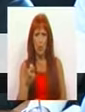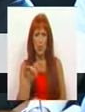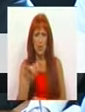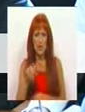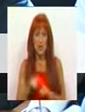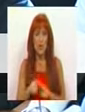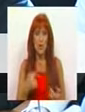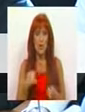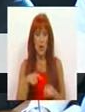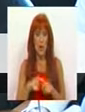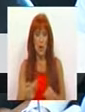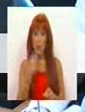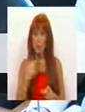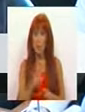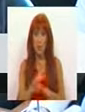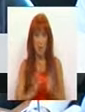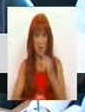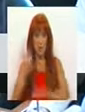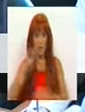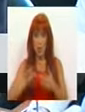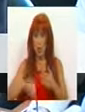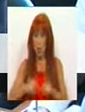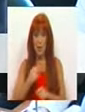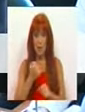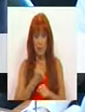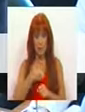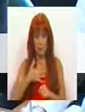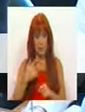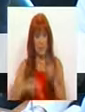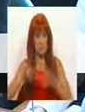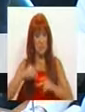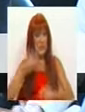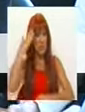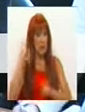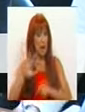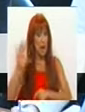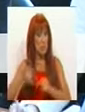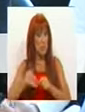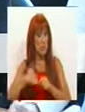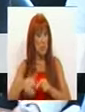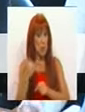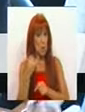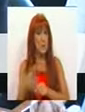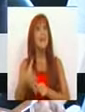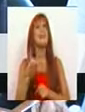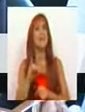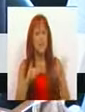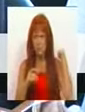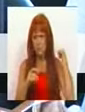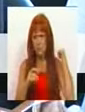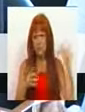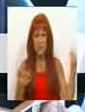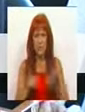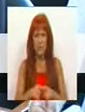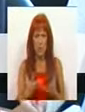a questão que coloquei sobre o assunto, em que a contratação da empreitada se previa que ocorresse ainda em 2016 e que,